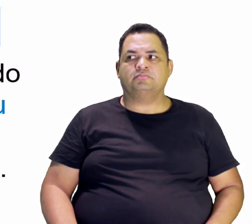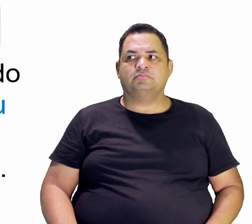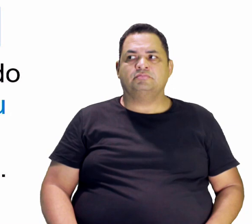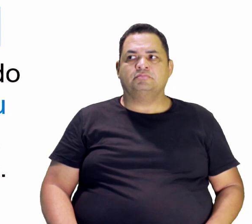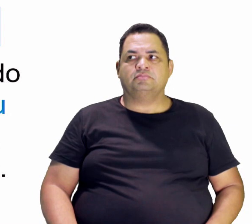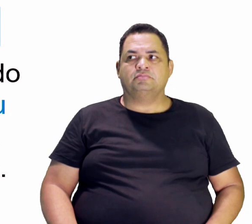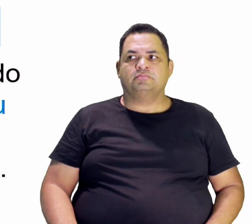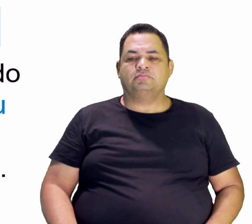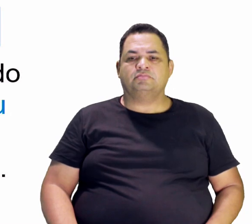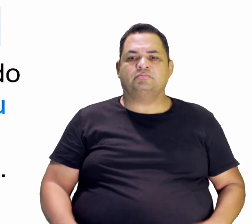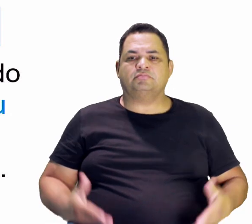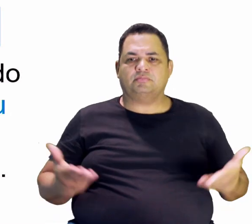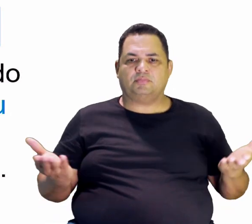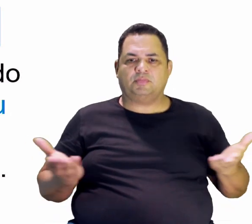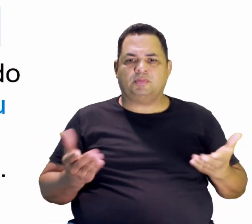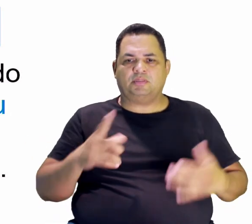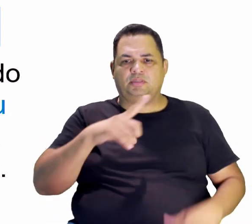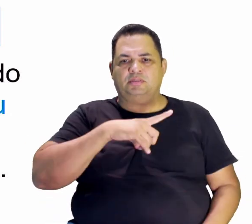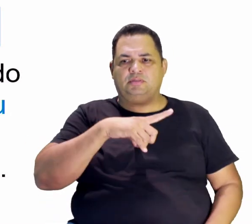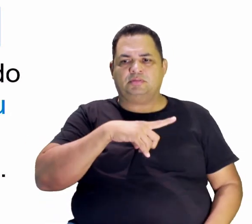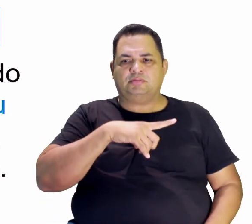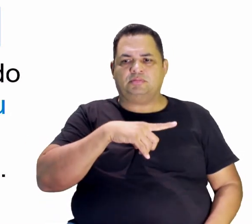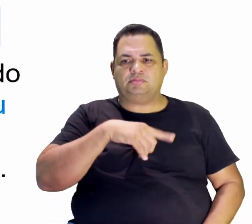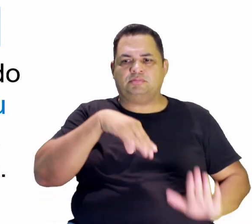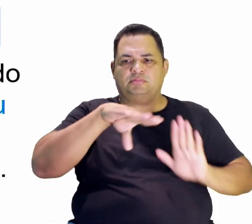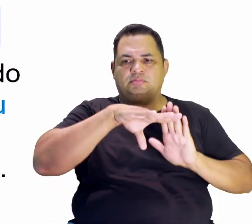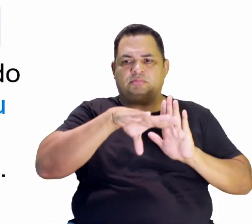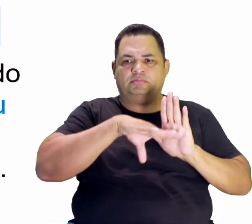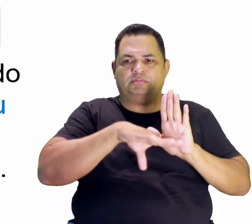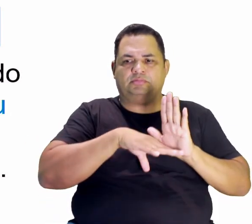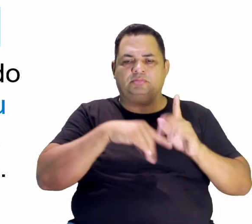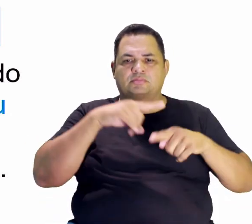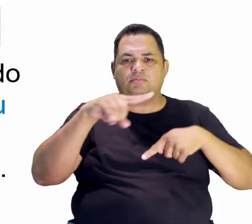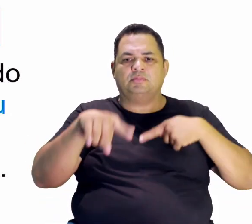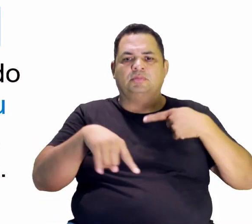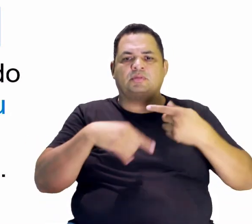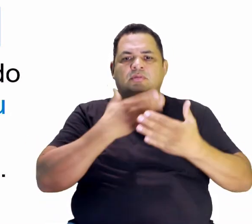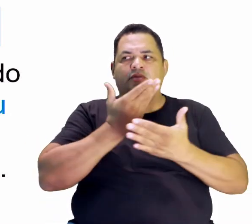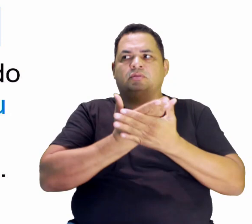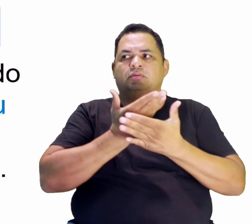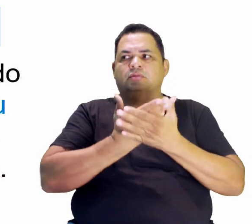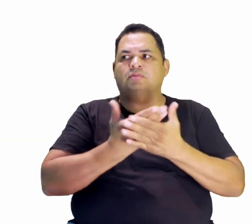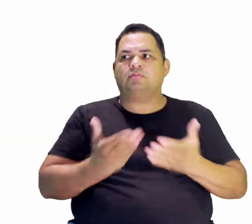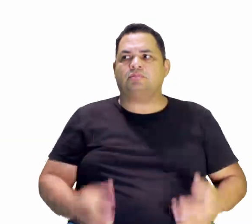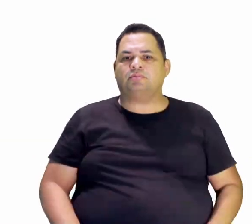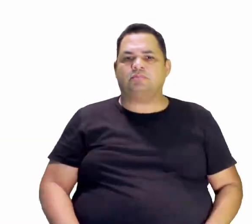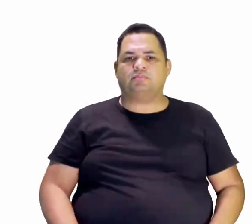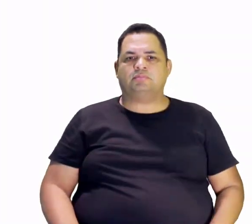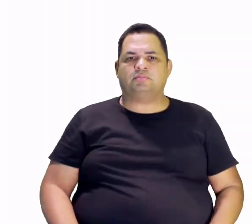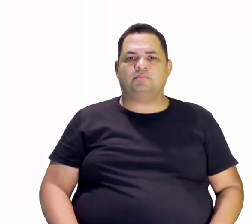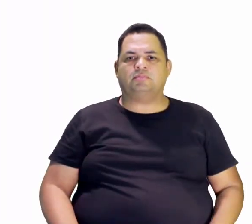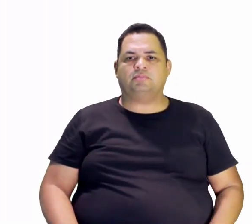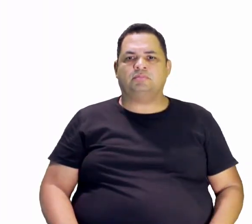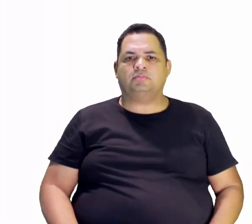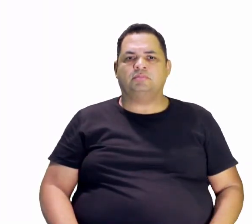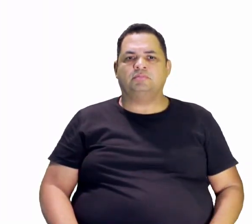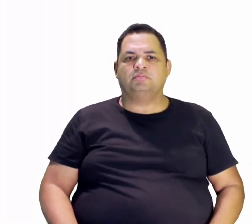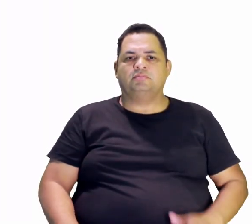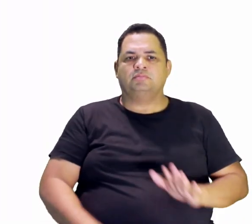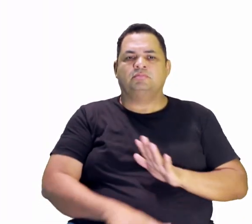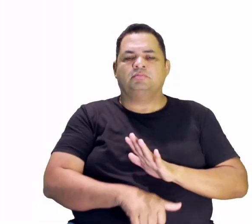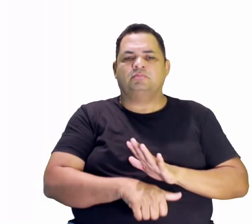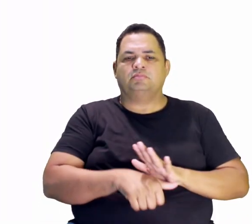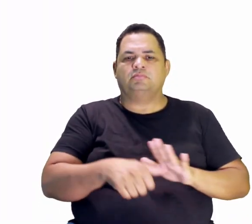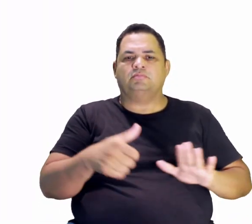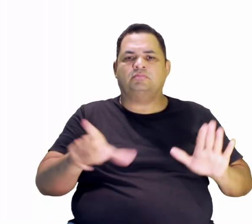E aí nós tínhamos um tutorial aí, nós vamos deixar para outra aula, tá bem, pessoal? Primeira lei de